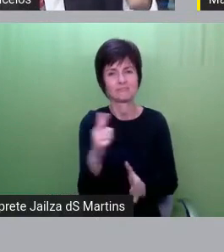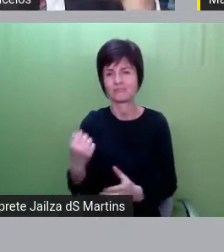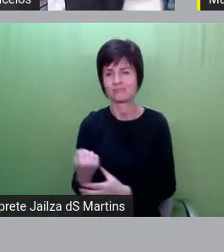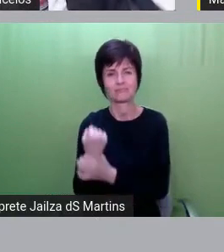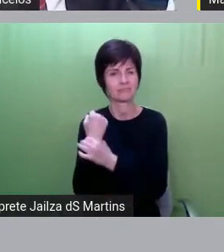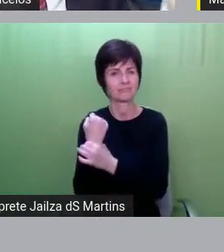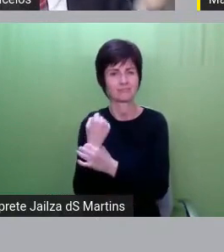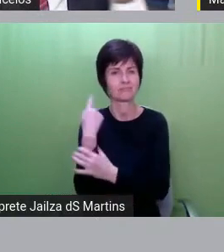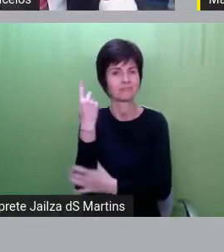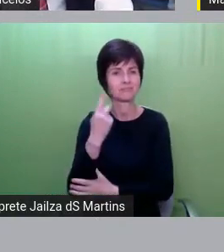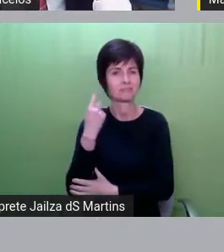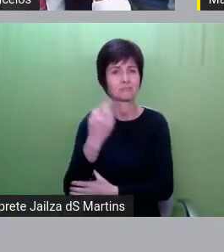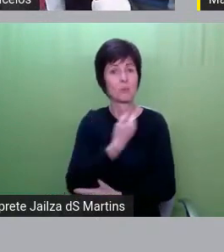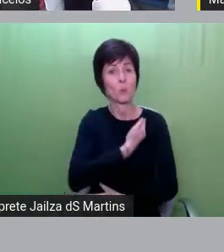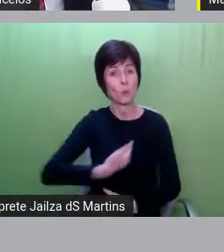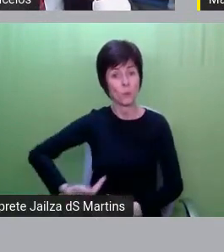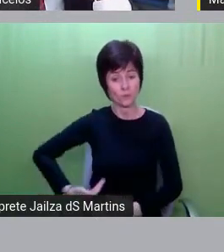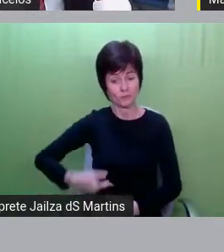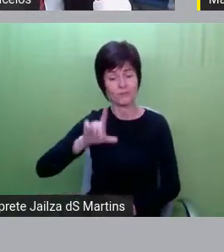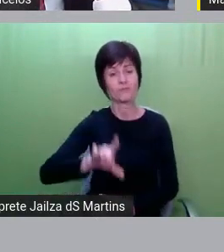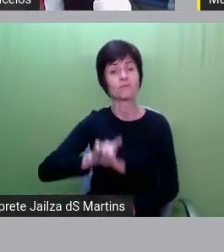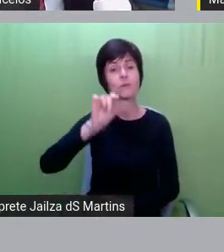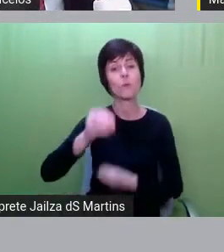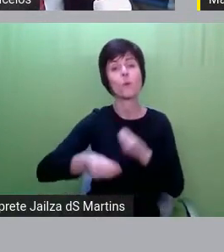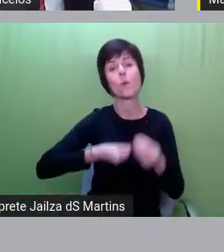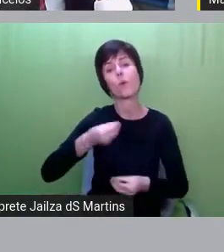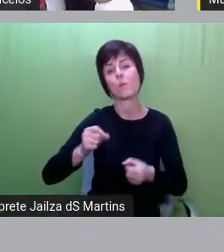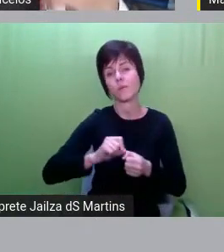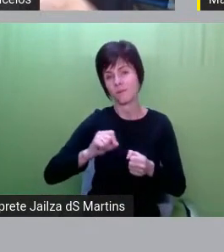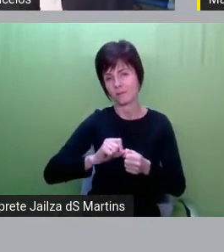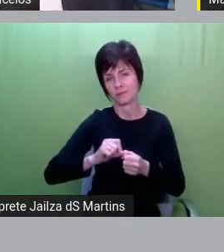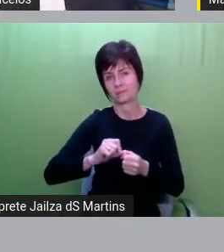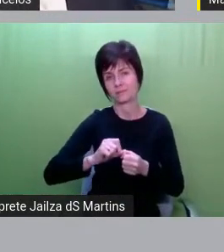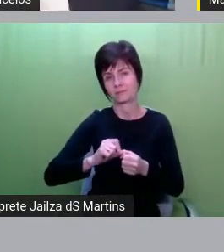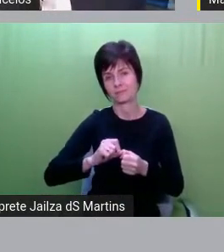das políticas, dos governos de situação e de plantão.